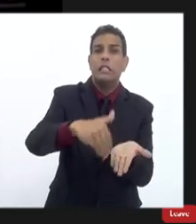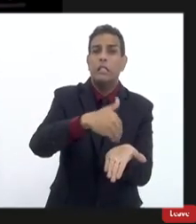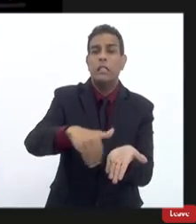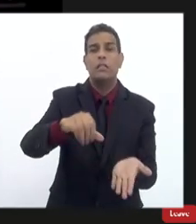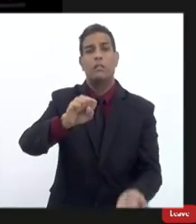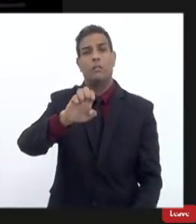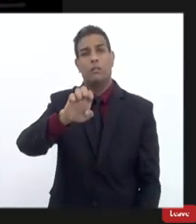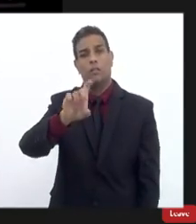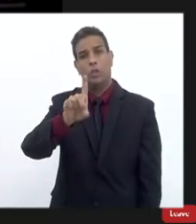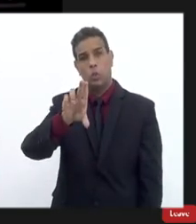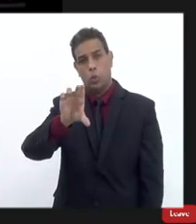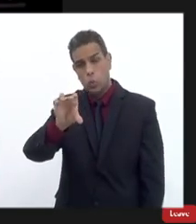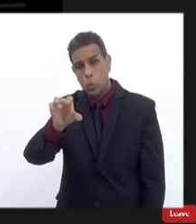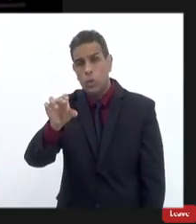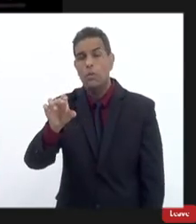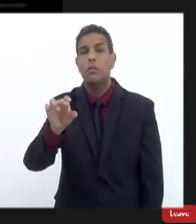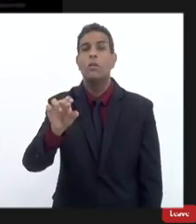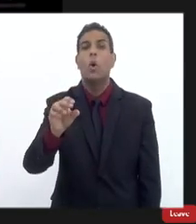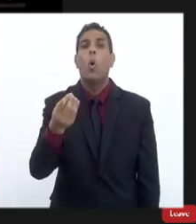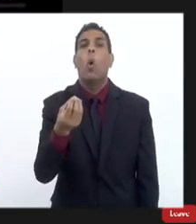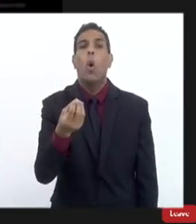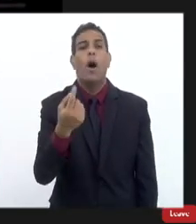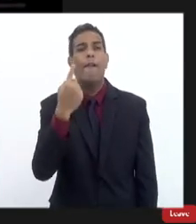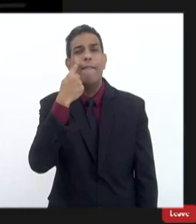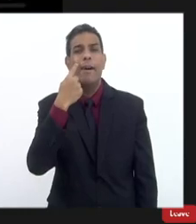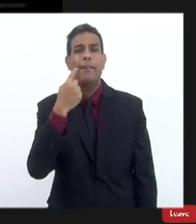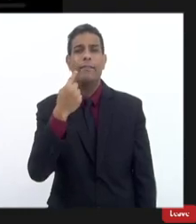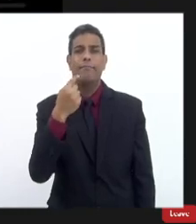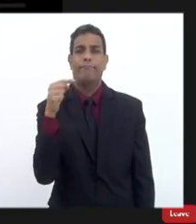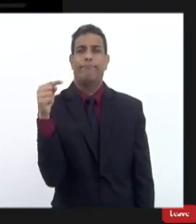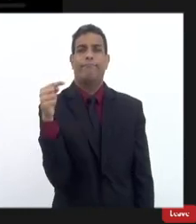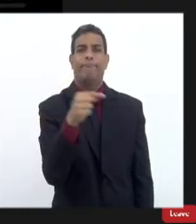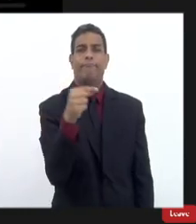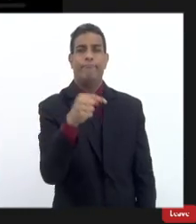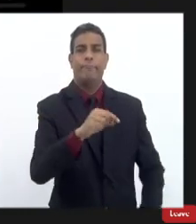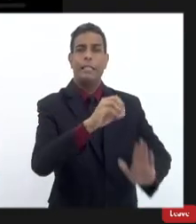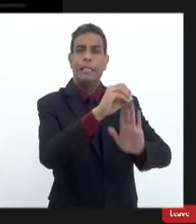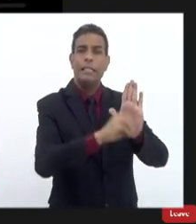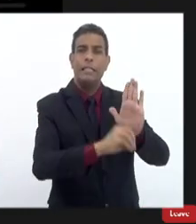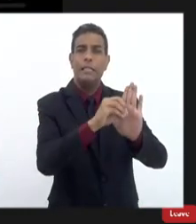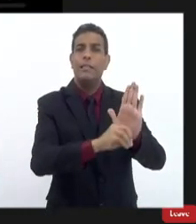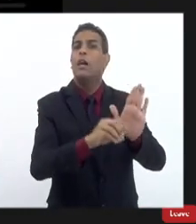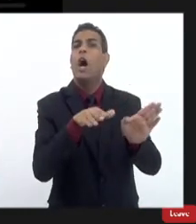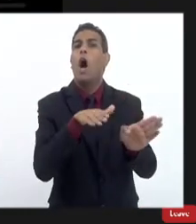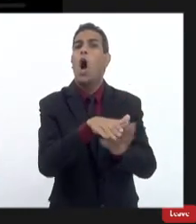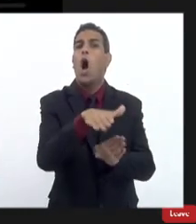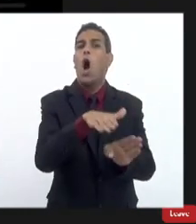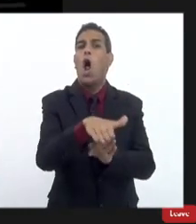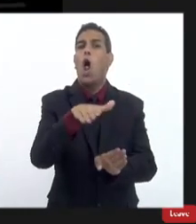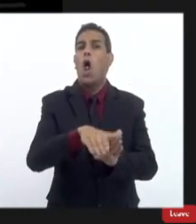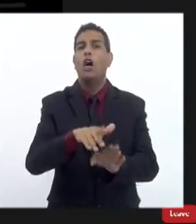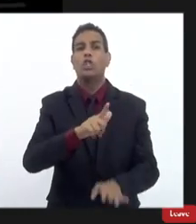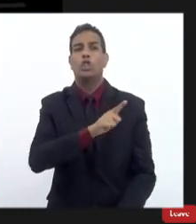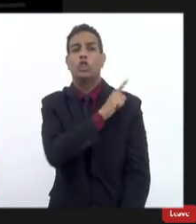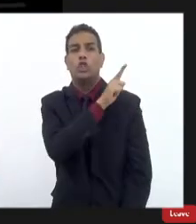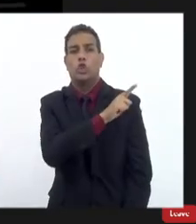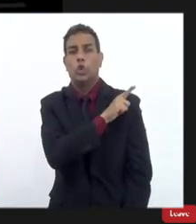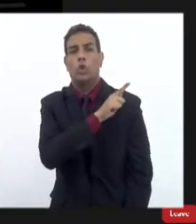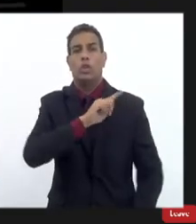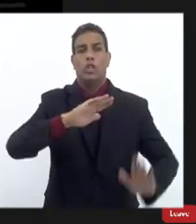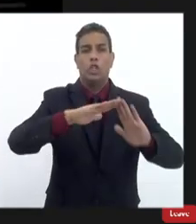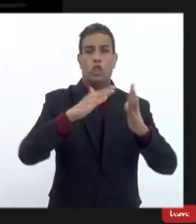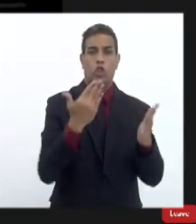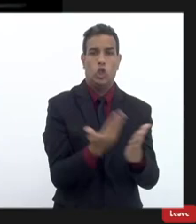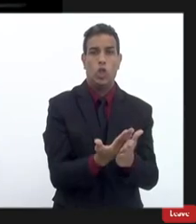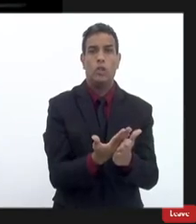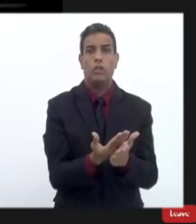da Secretaria de Educação, para que reveja esta orientação dada aos gestores e que